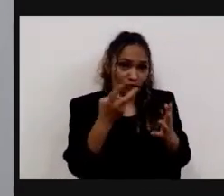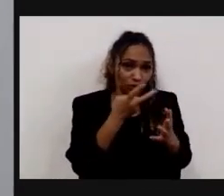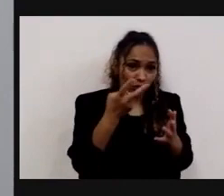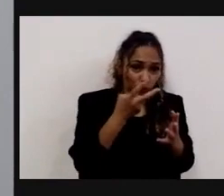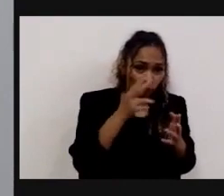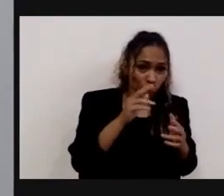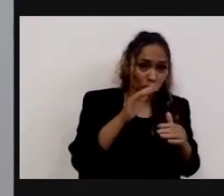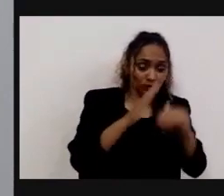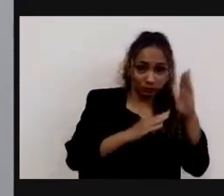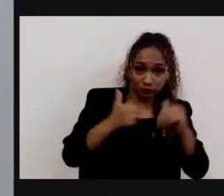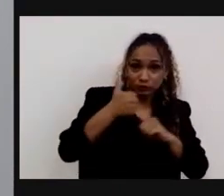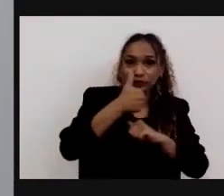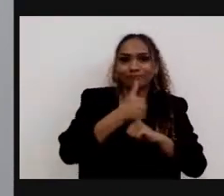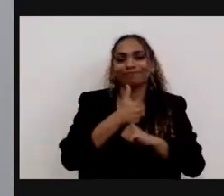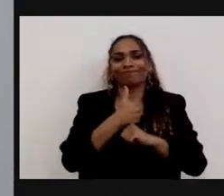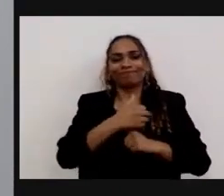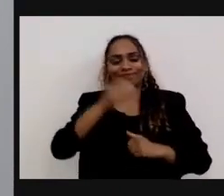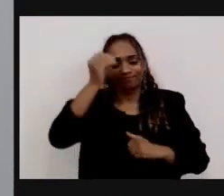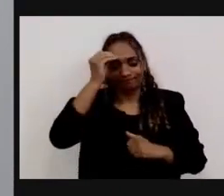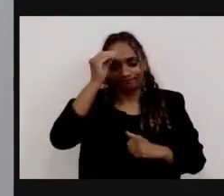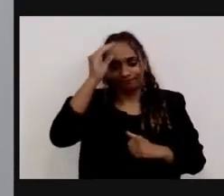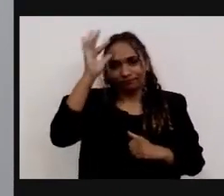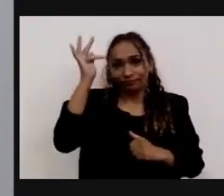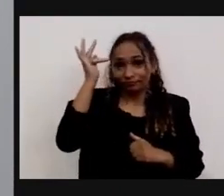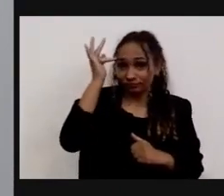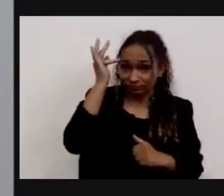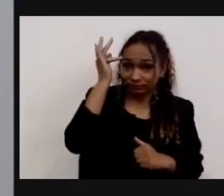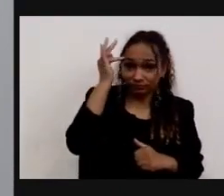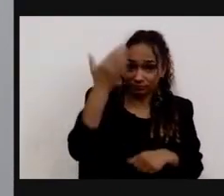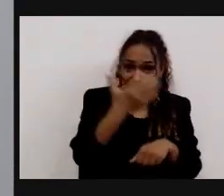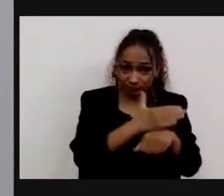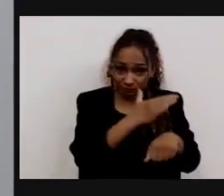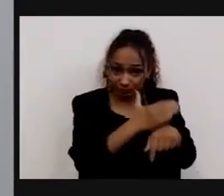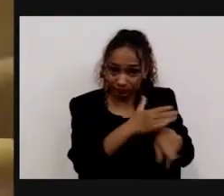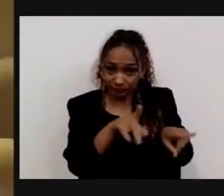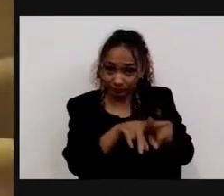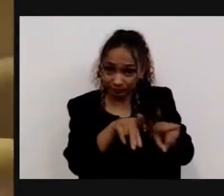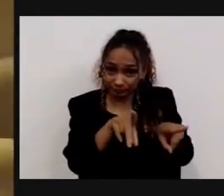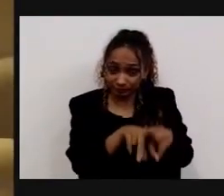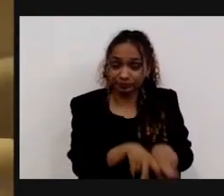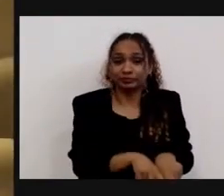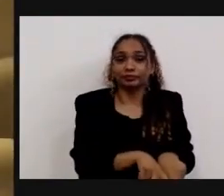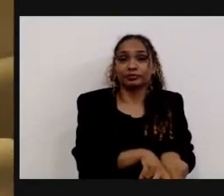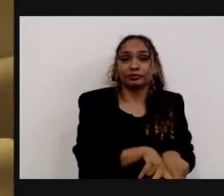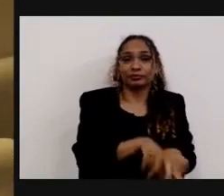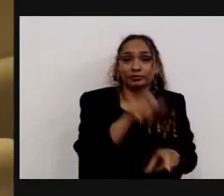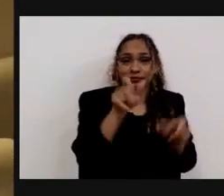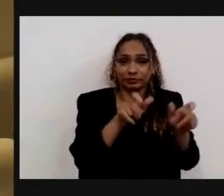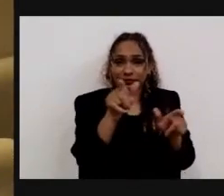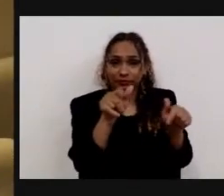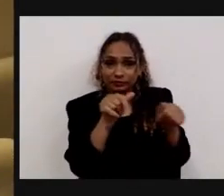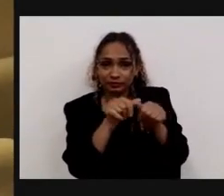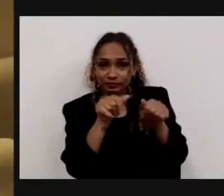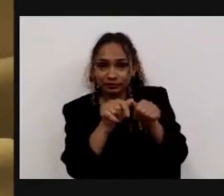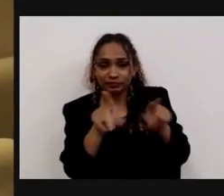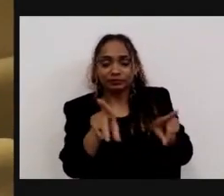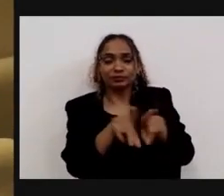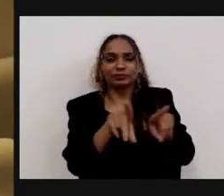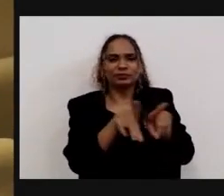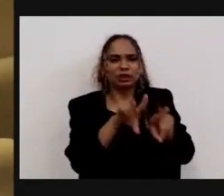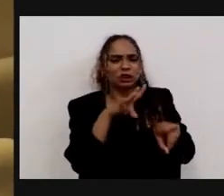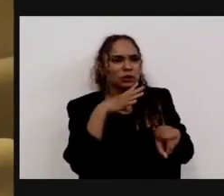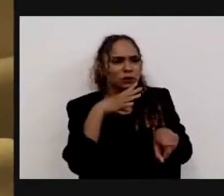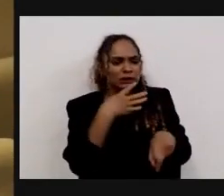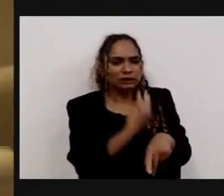profissionais que tem amplo conhecimento teórico e prático é gente que faz também conhece